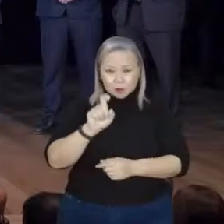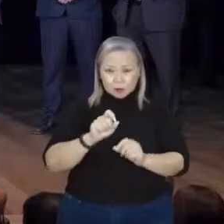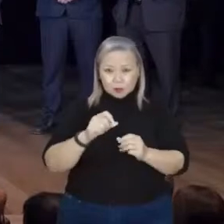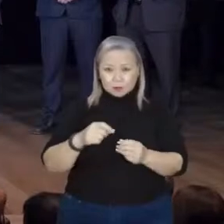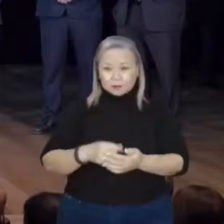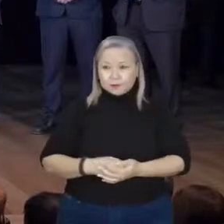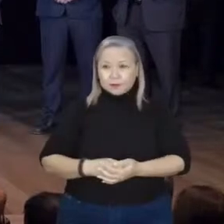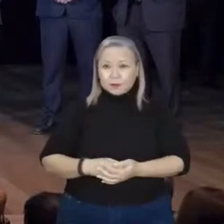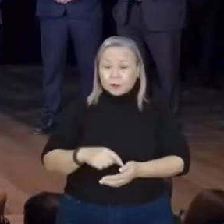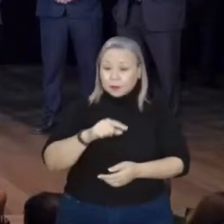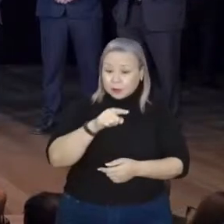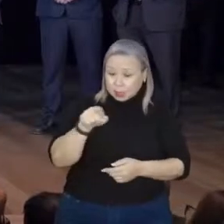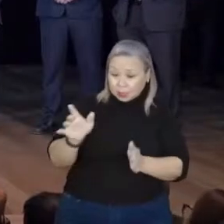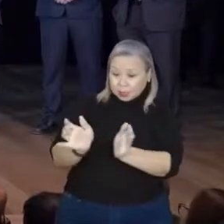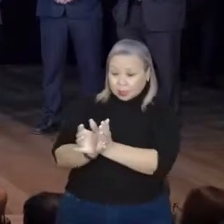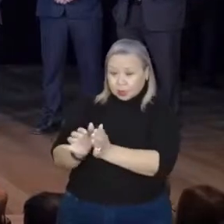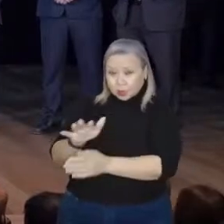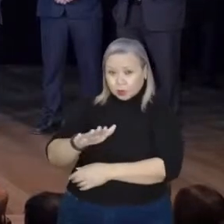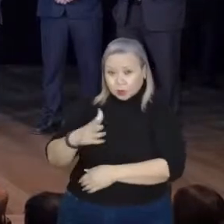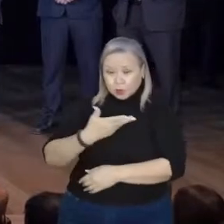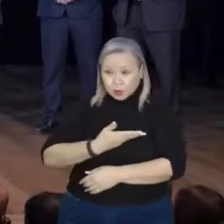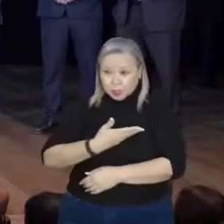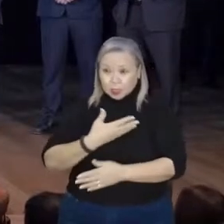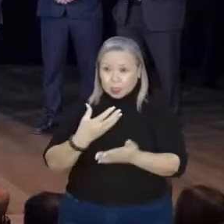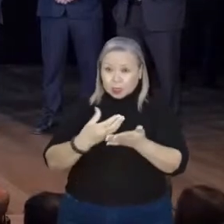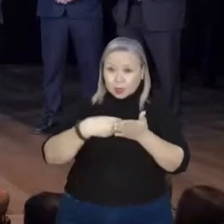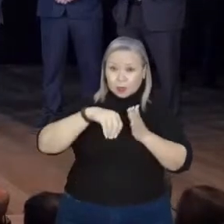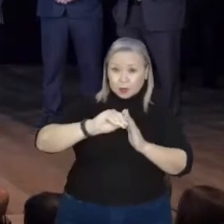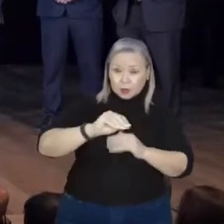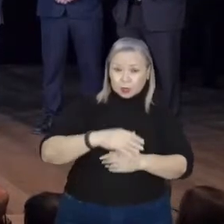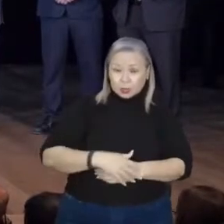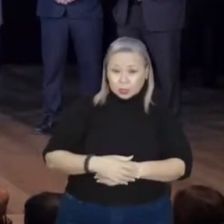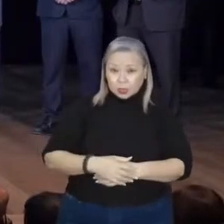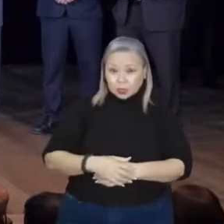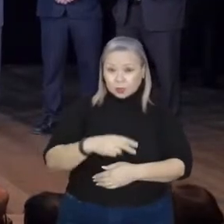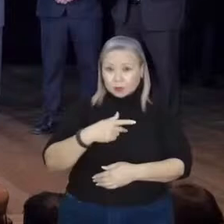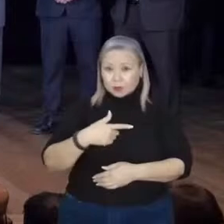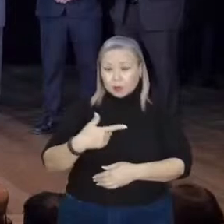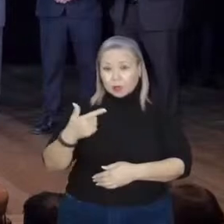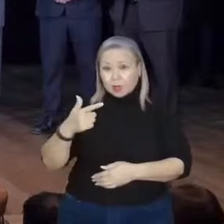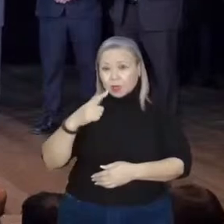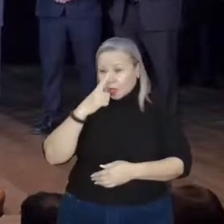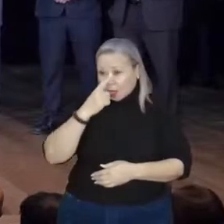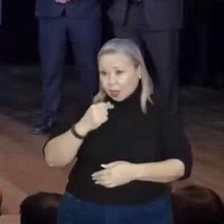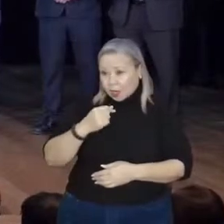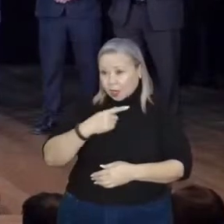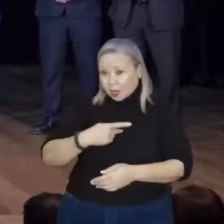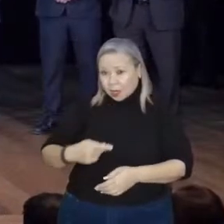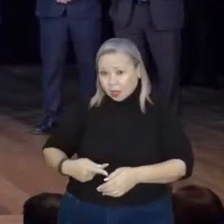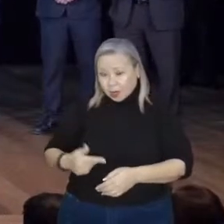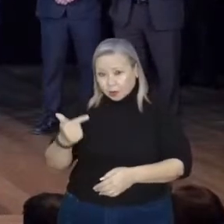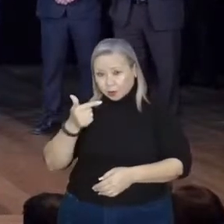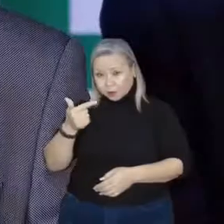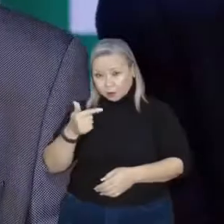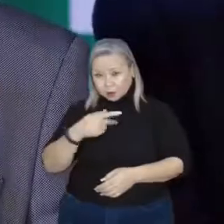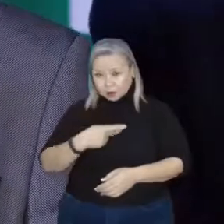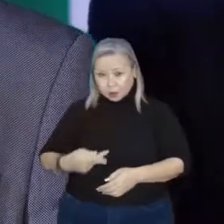companheiros. Estou indicando o Alckmin para vice e estou me indicando o presidente da República. Eu queria dizer algumas coisas para